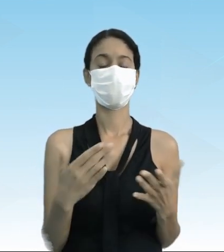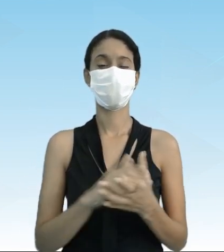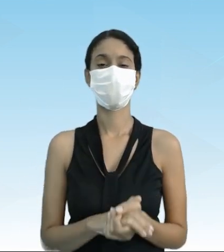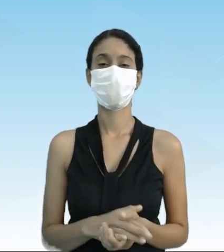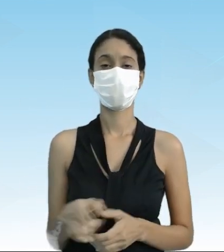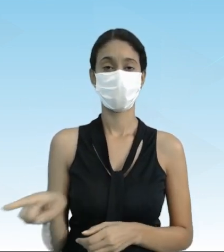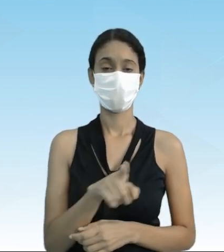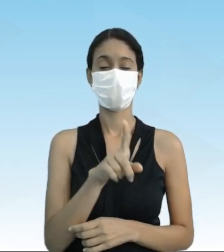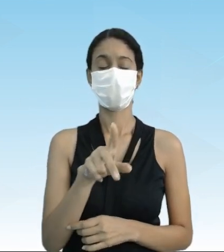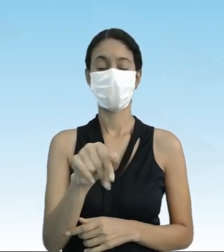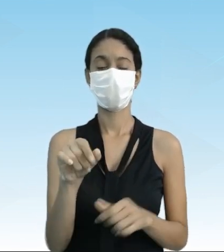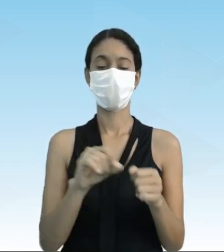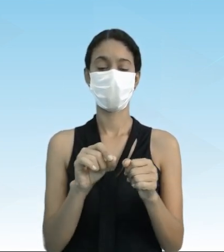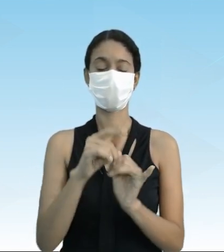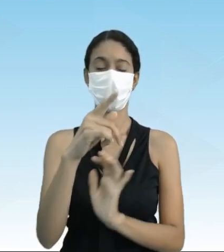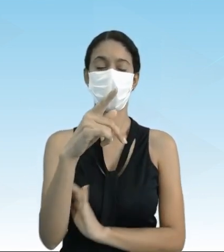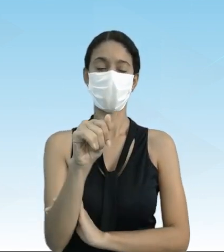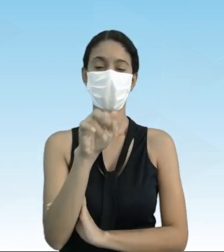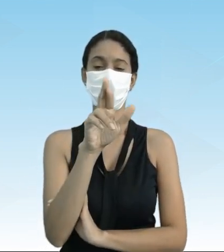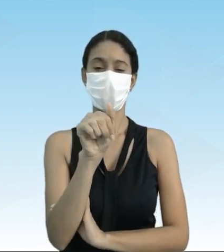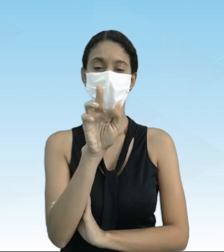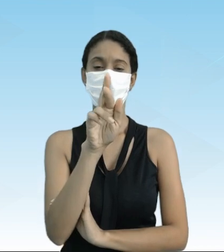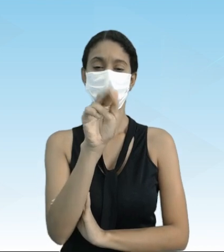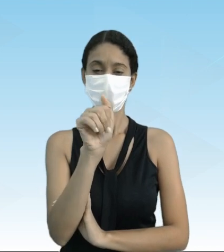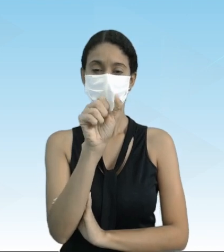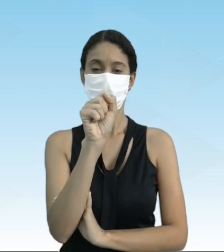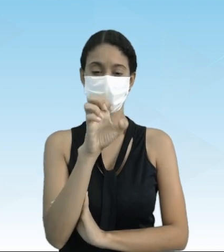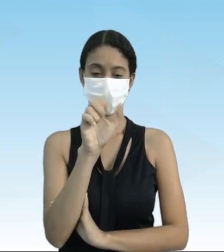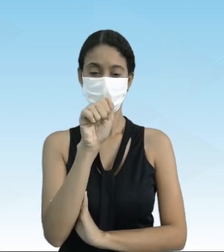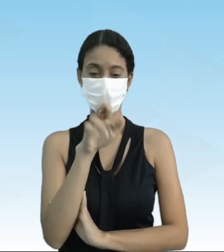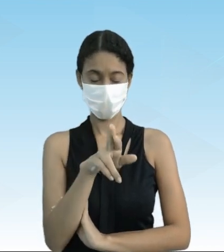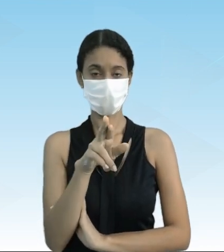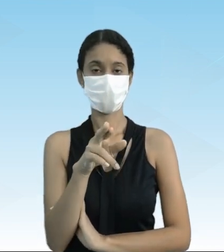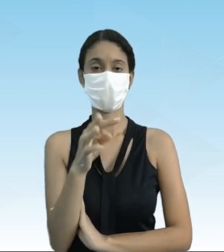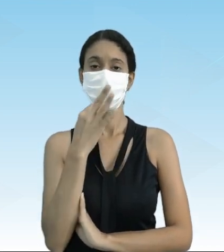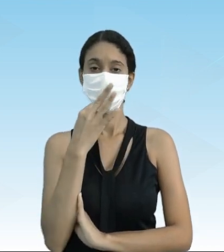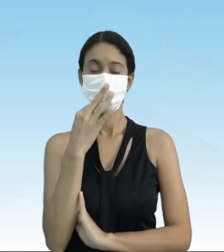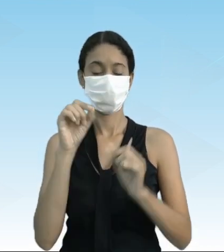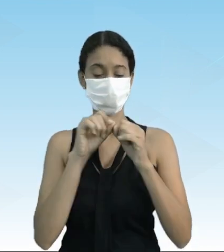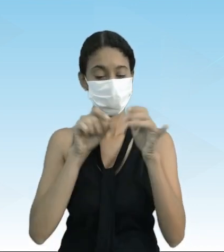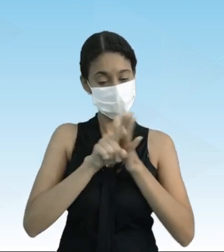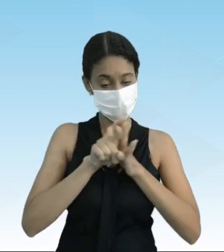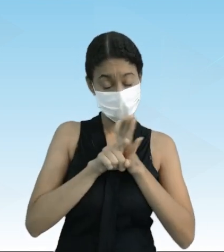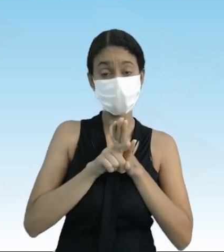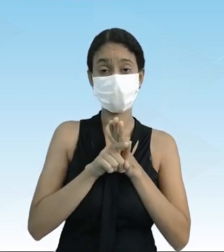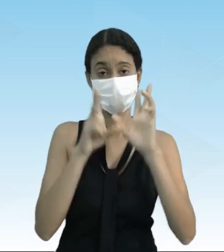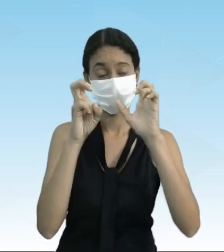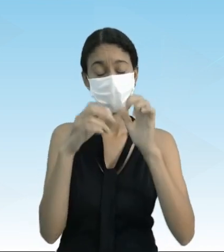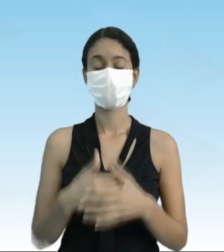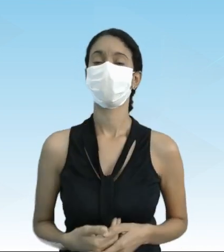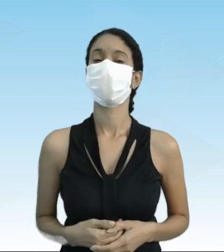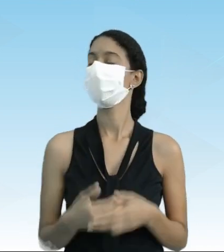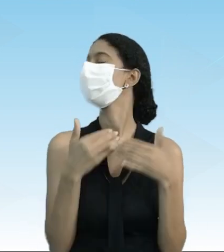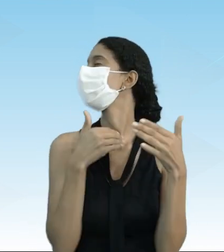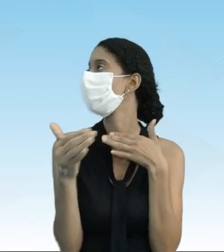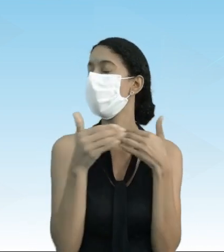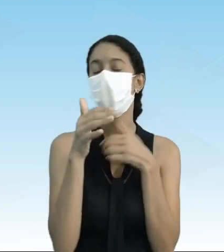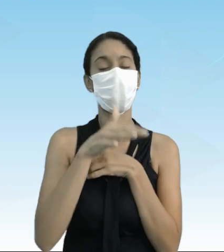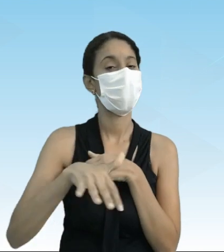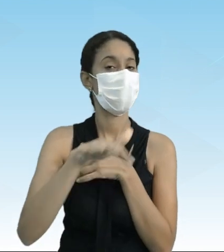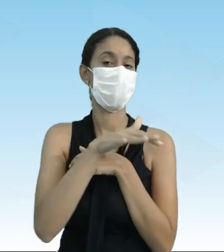vai parafrasear um conhecimento. Quando você for pesquisar determinado assunto, seja ele de qualquer